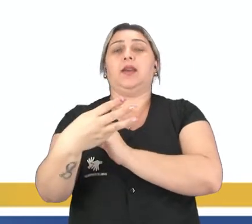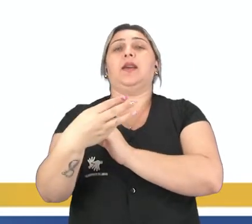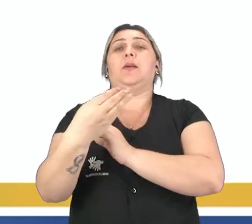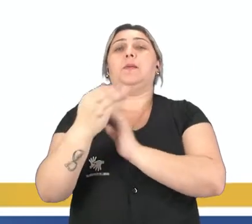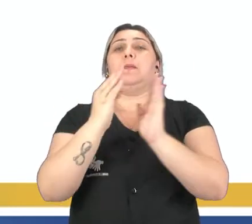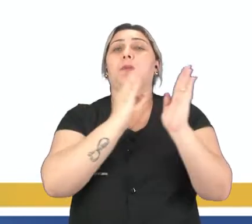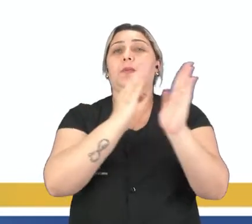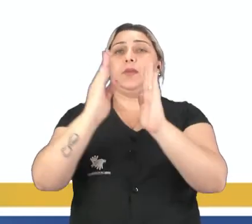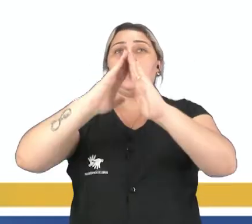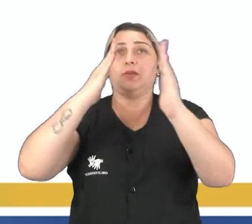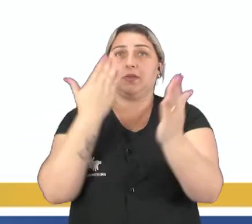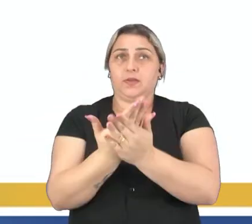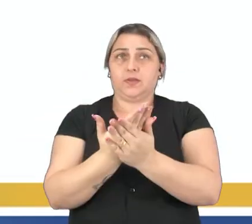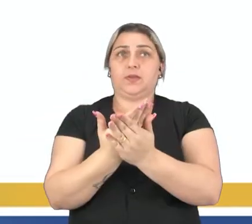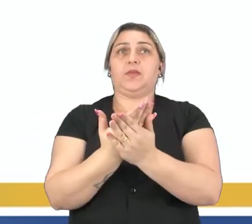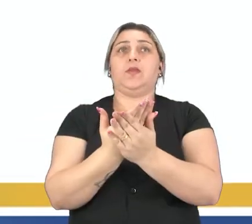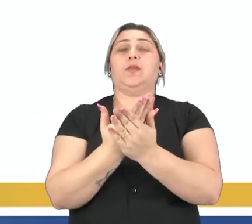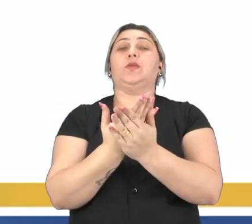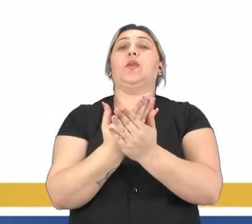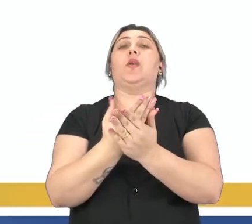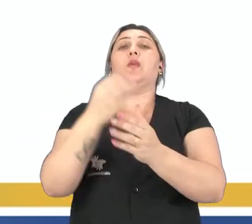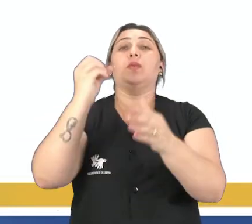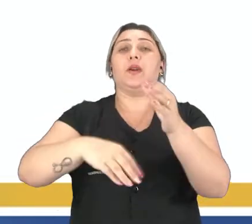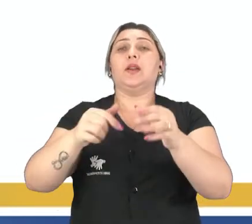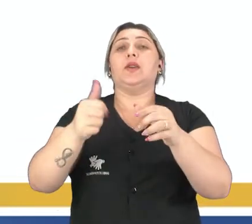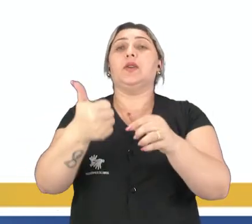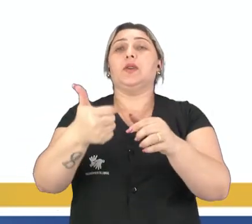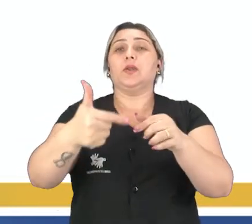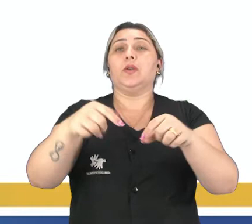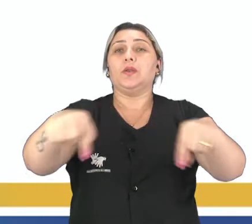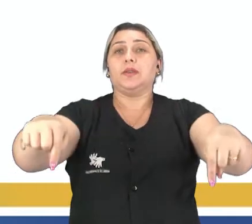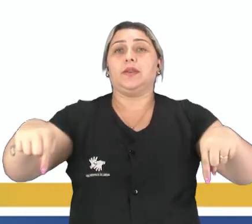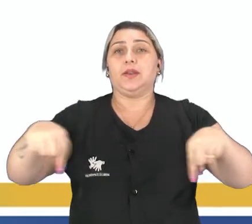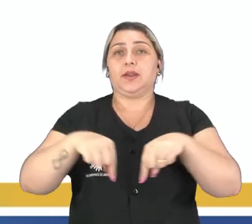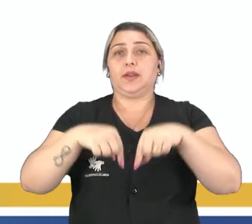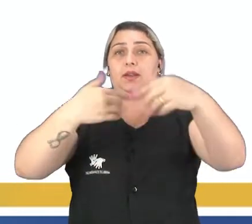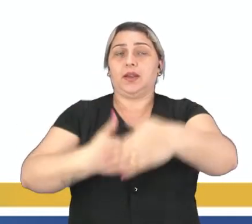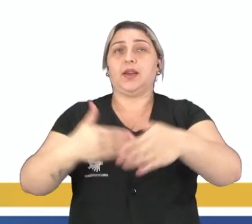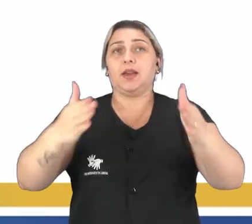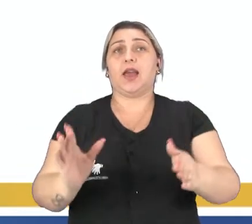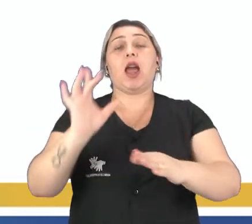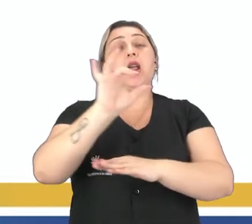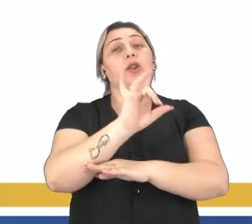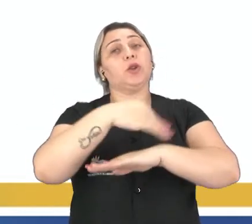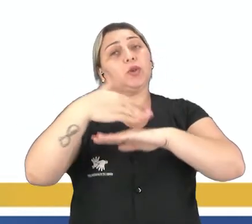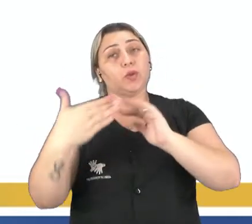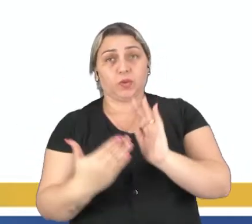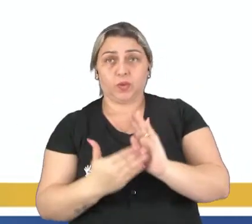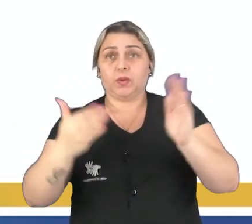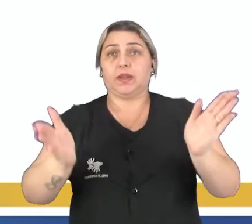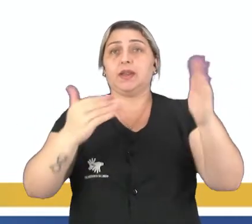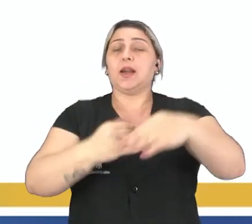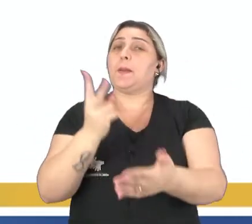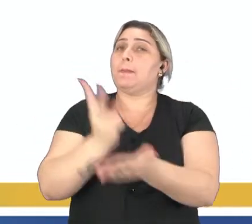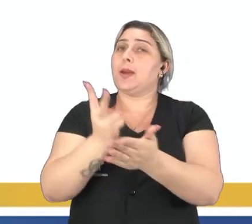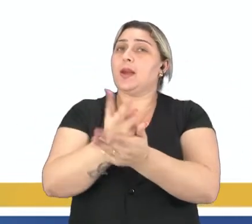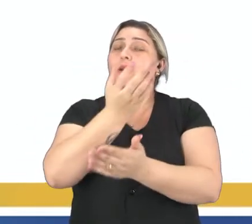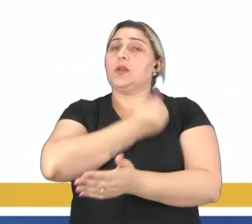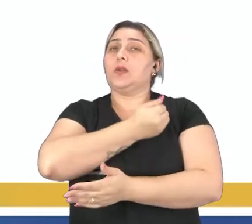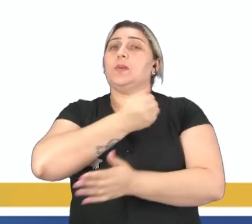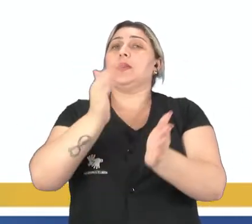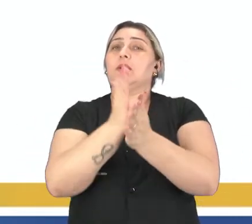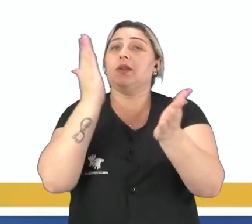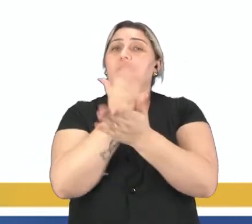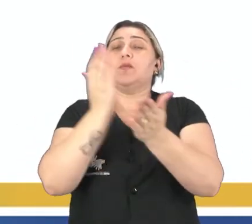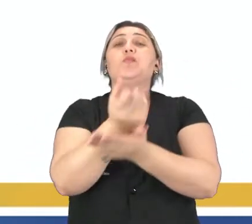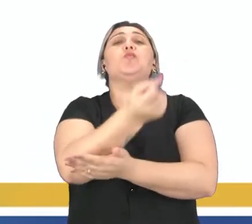escola. Eles foram colocados em 12 caixas, de modo que todas as caixas tivessem o mesmo número de livros. Quantos